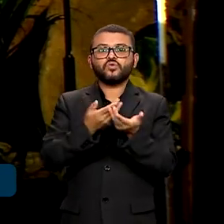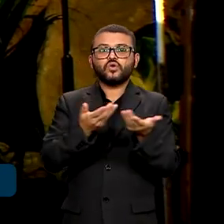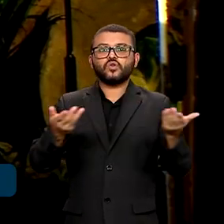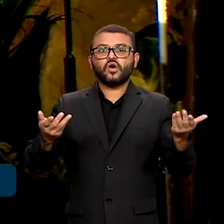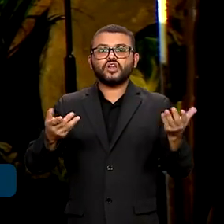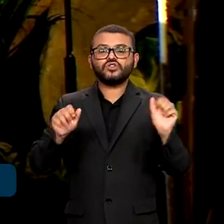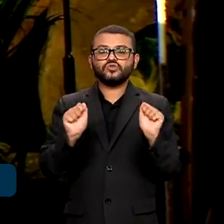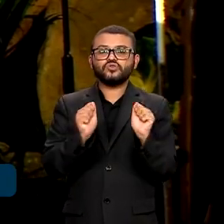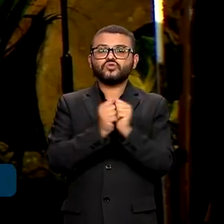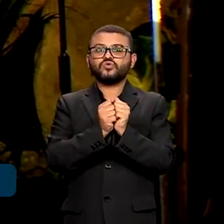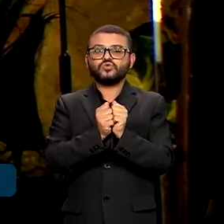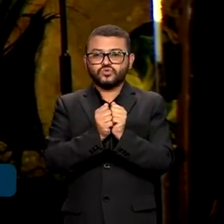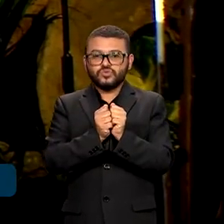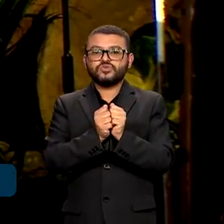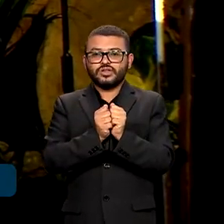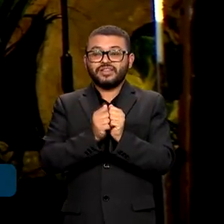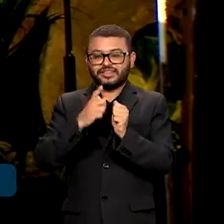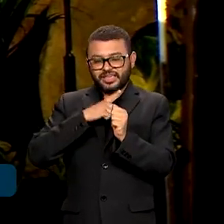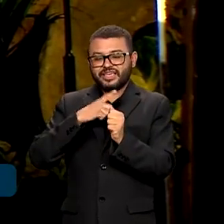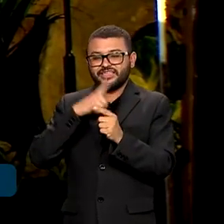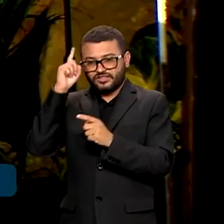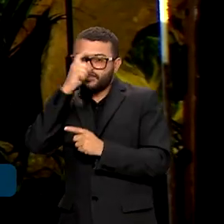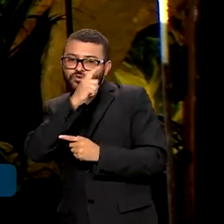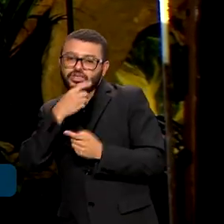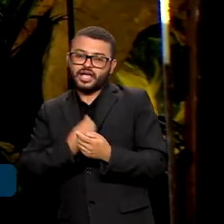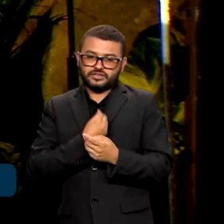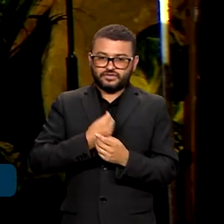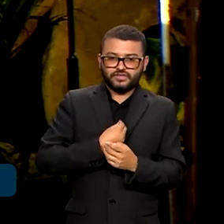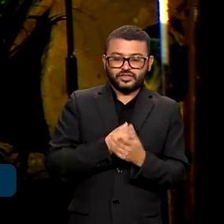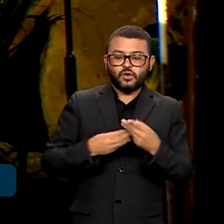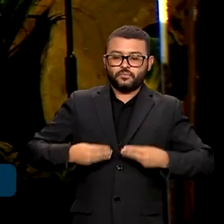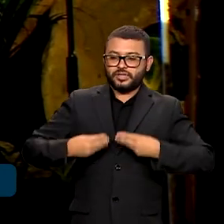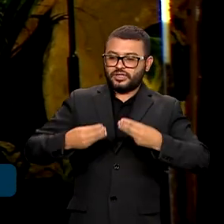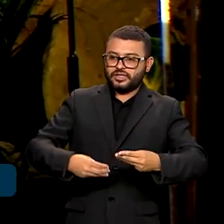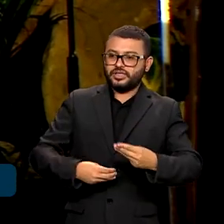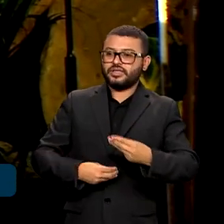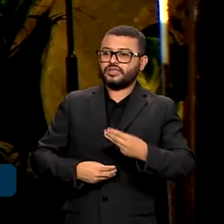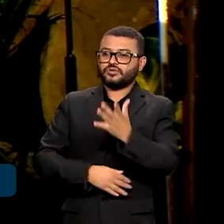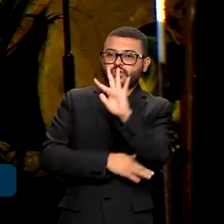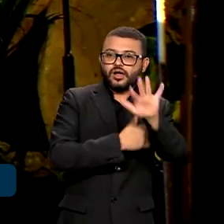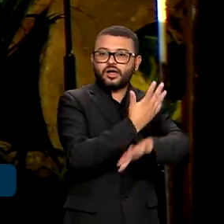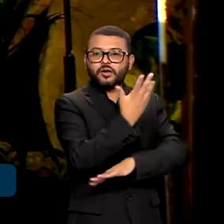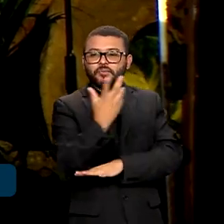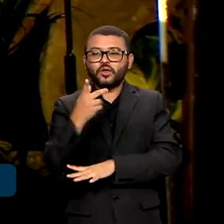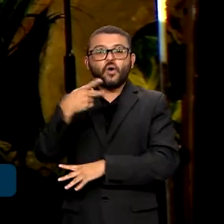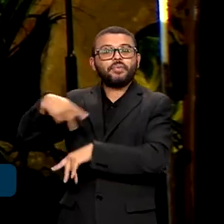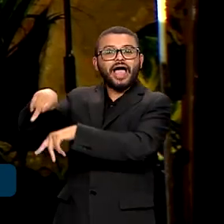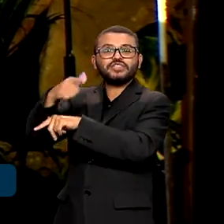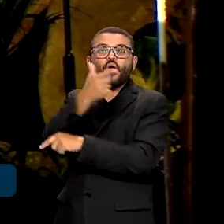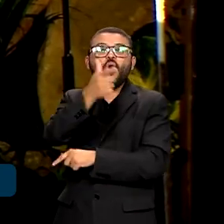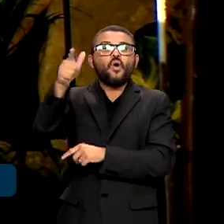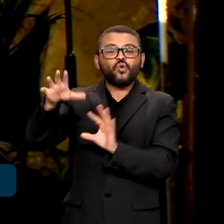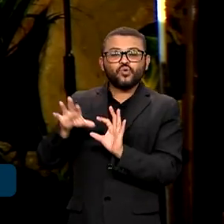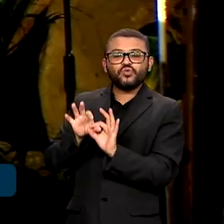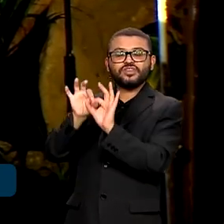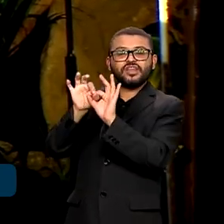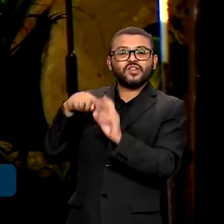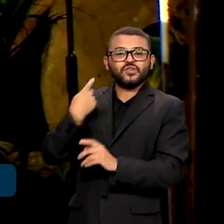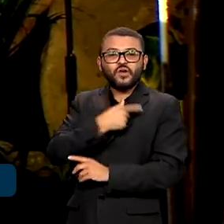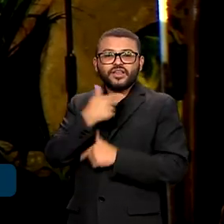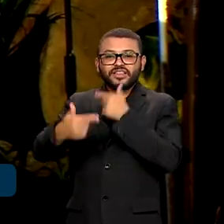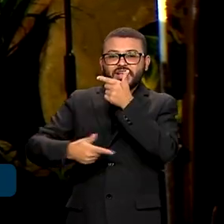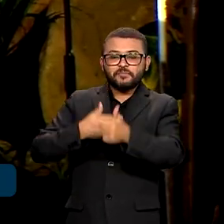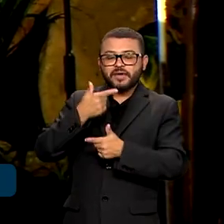os nossos contrapartes, os ministros de meio ambiente dos nossos países irmãos, para que a gente possa pensar